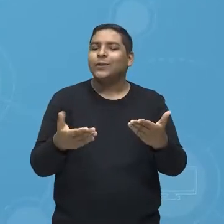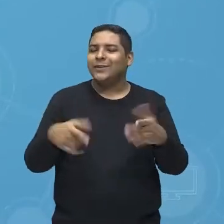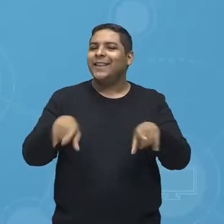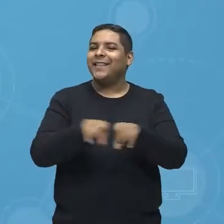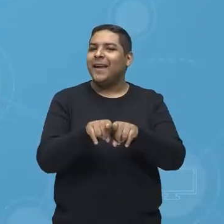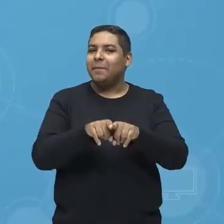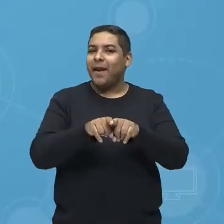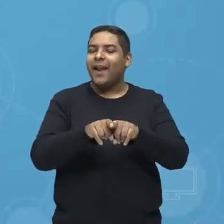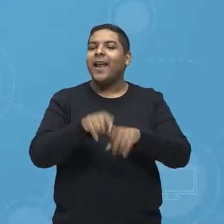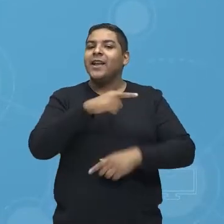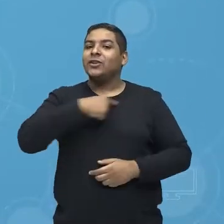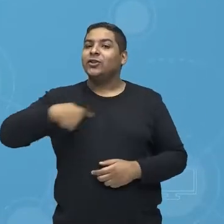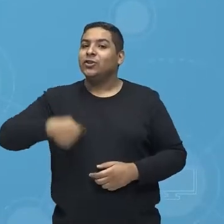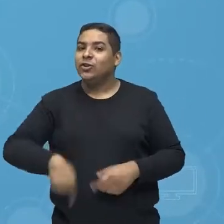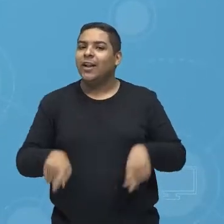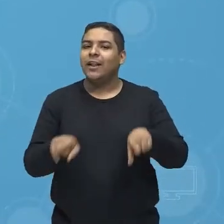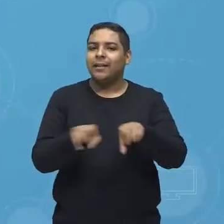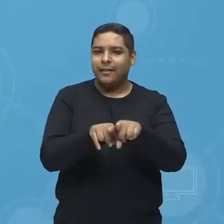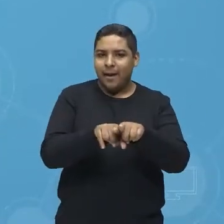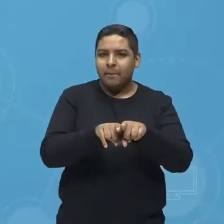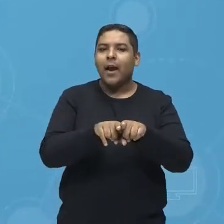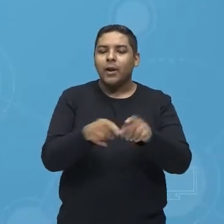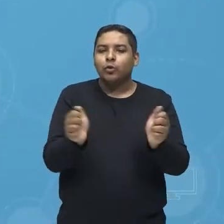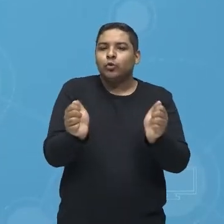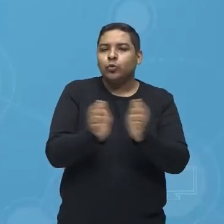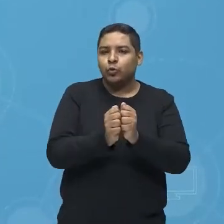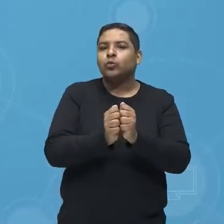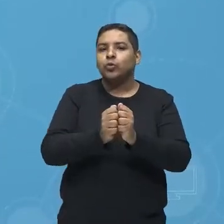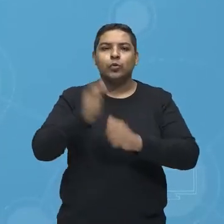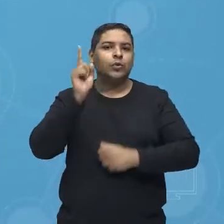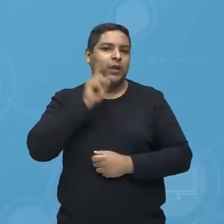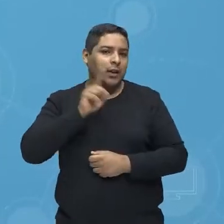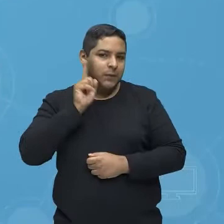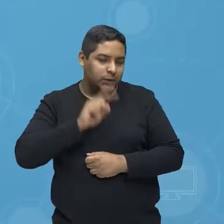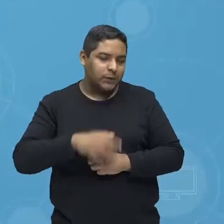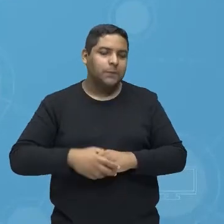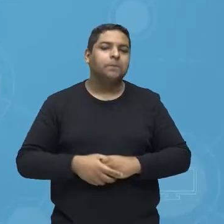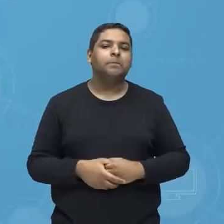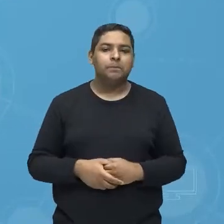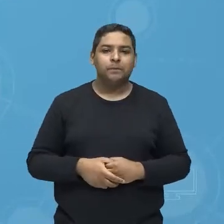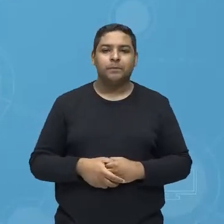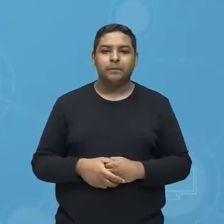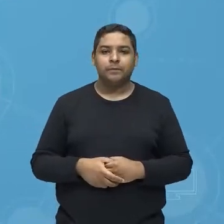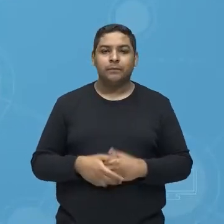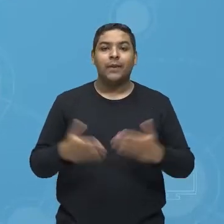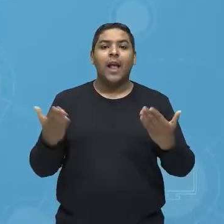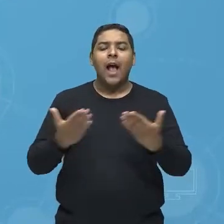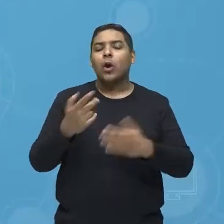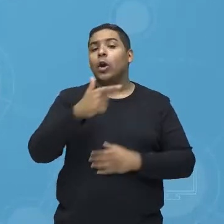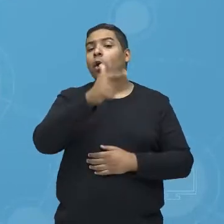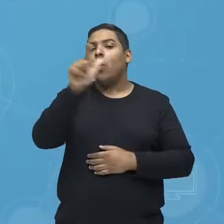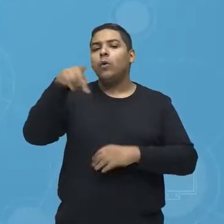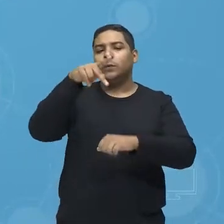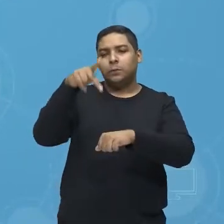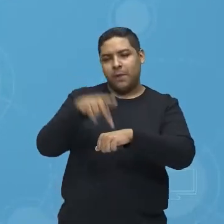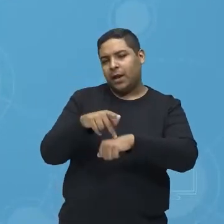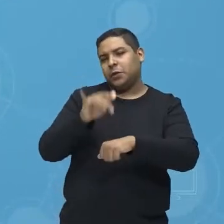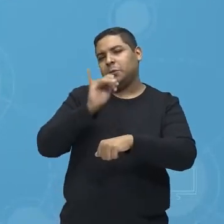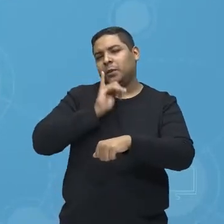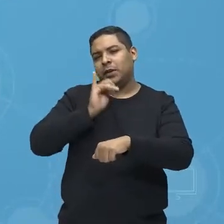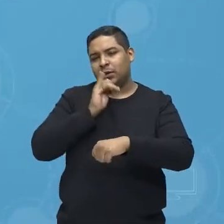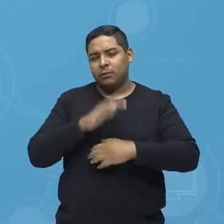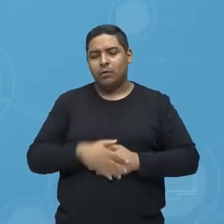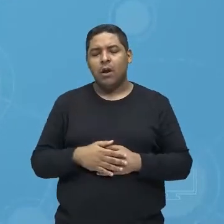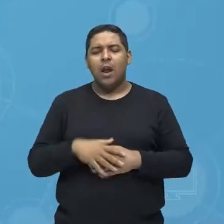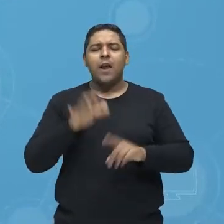está chegando para ocorrer esse desenvolvimento ao lado aí dos Estados Unidos, tá? Agora, esses outros países que são